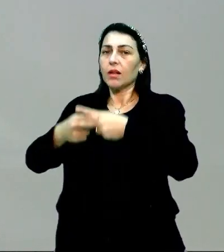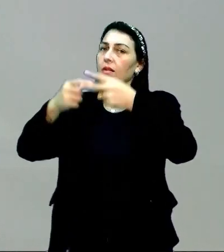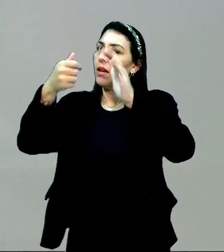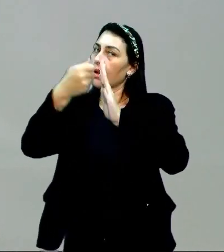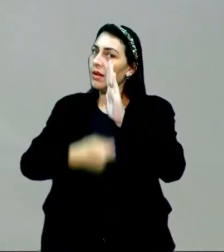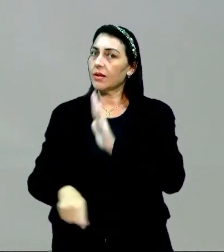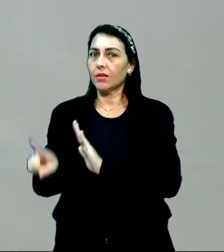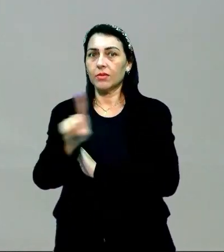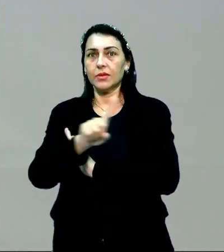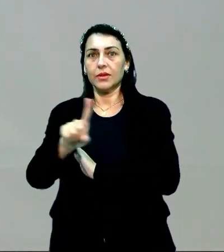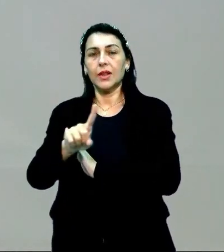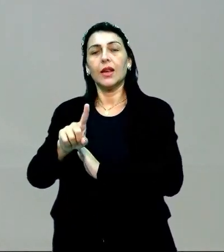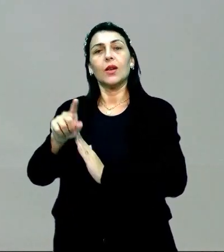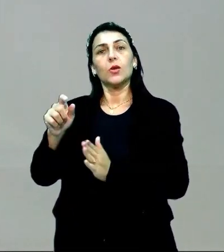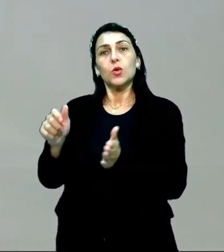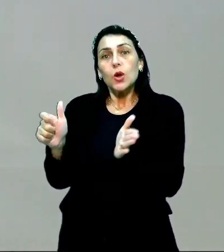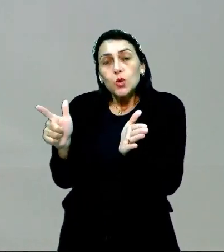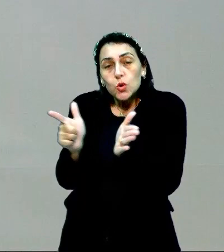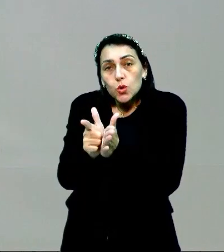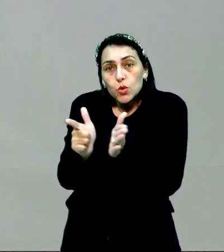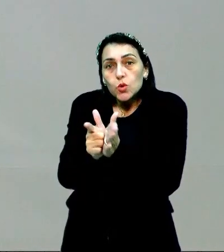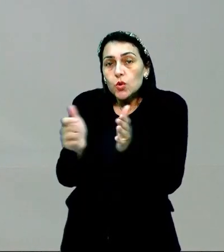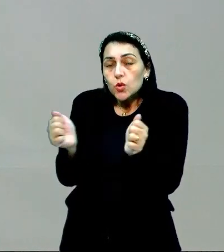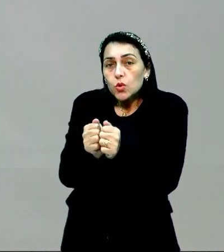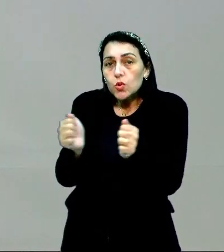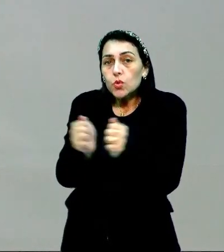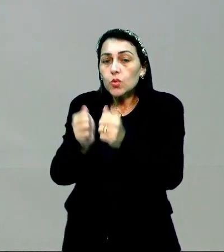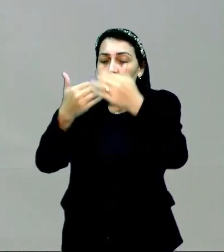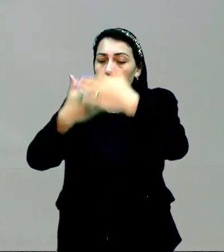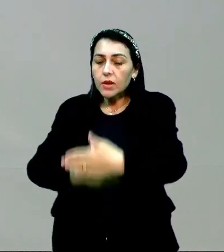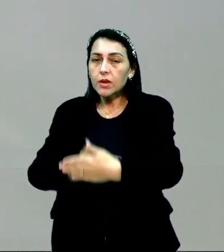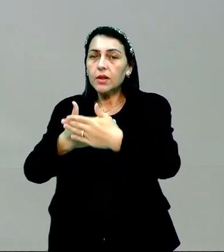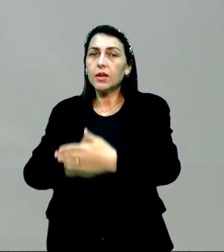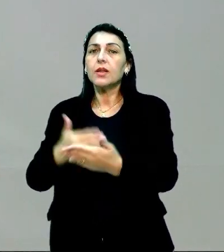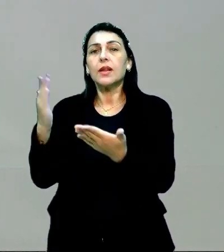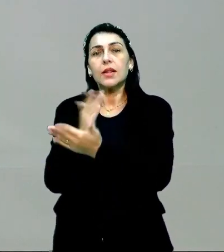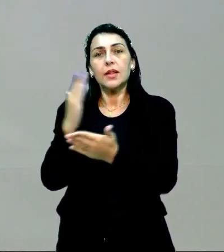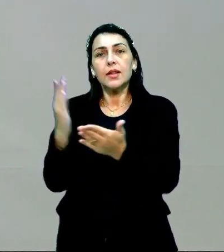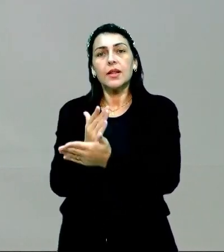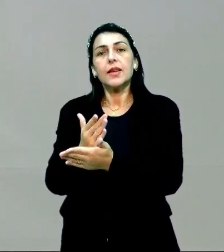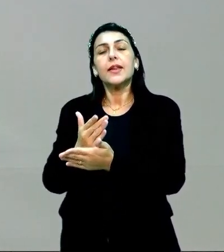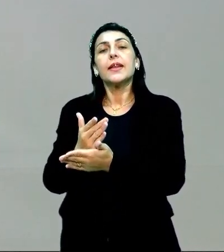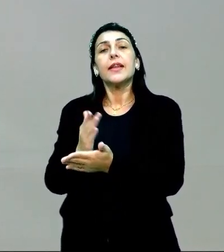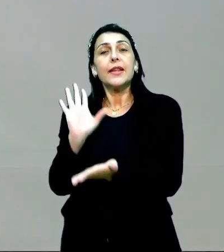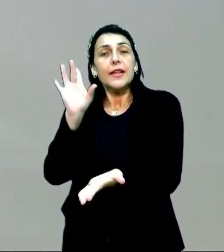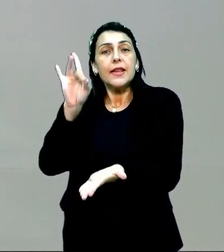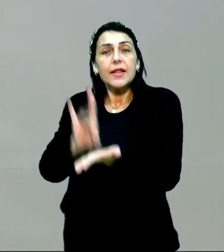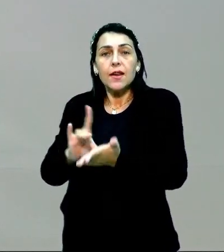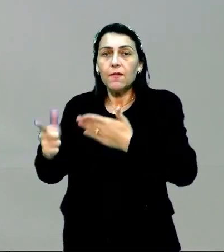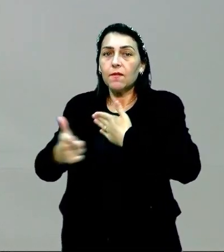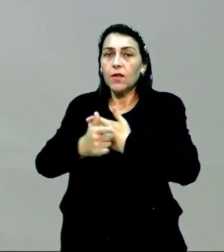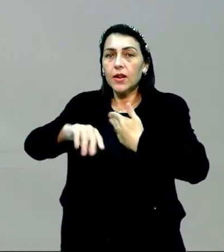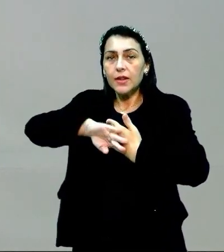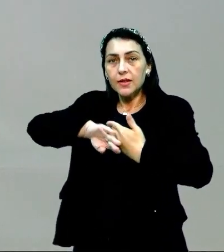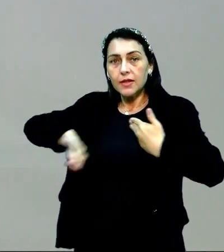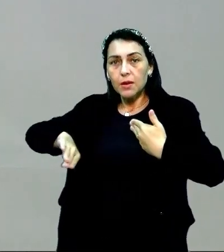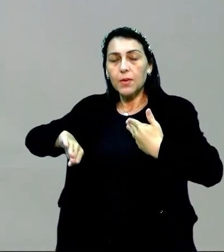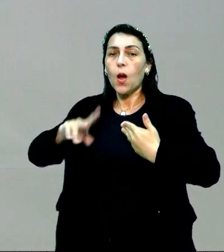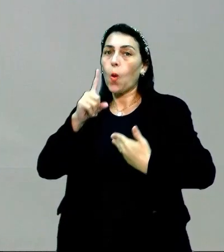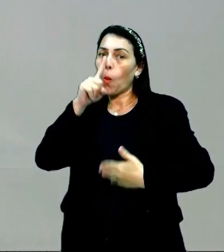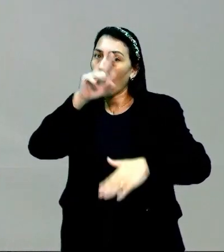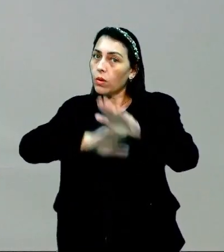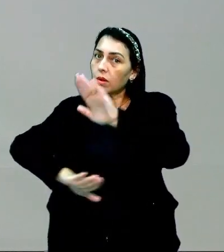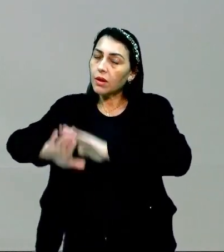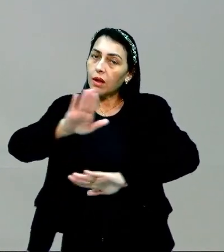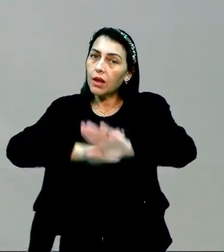O seu rascunho está encartado junto com o seu caderno de provas. E a sua folha oficial, ela está separada. Então, tome